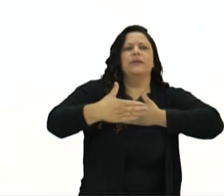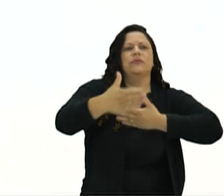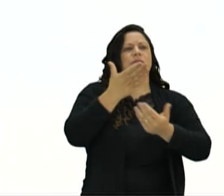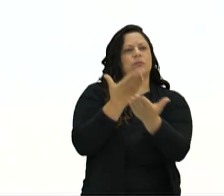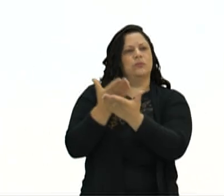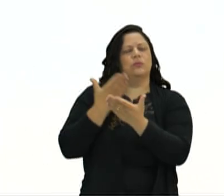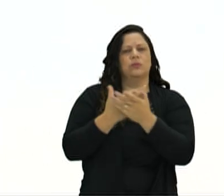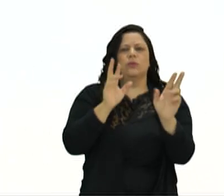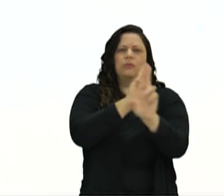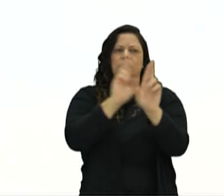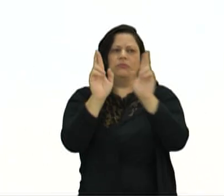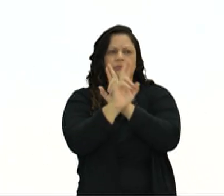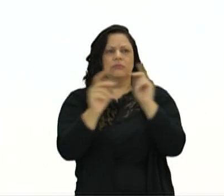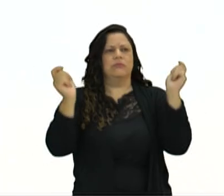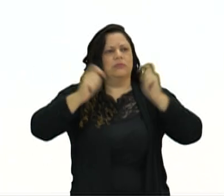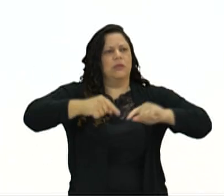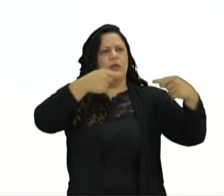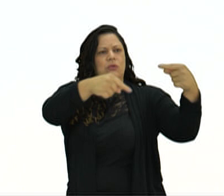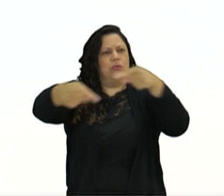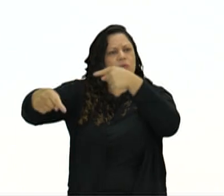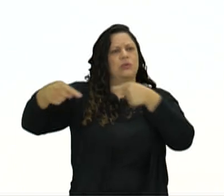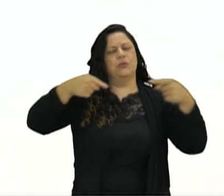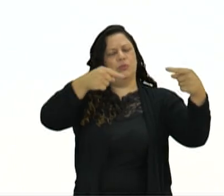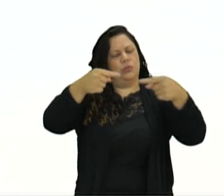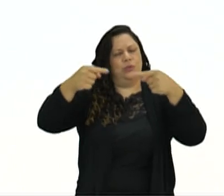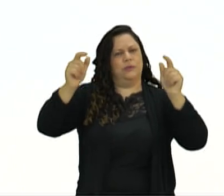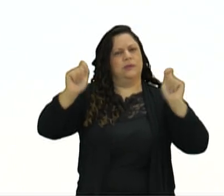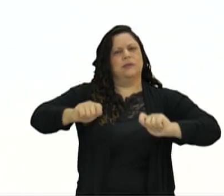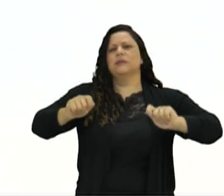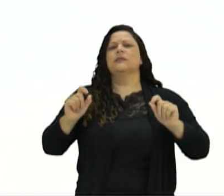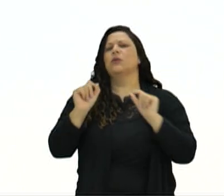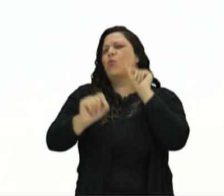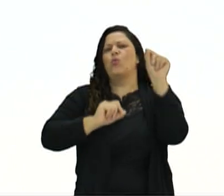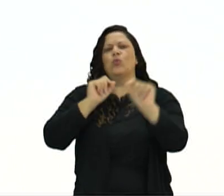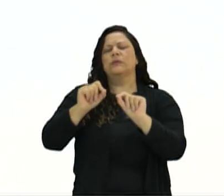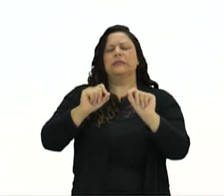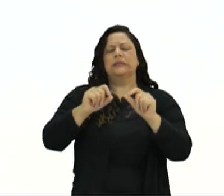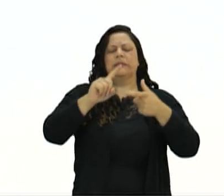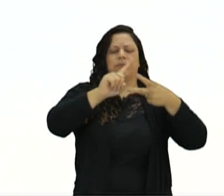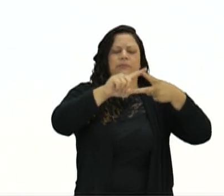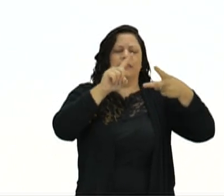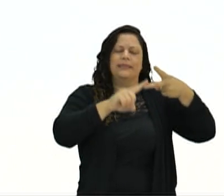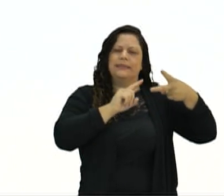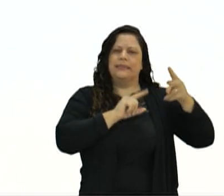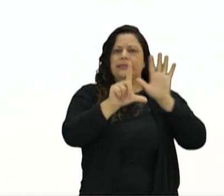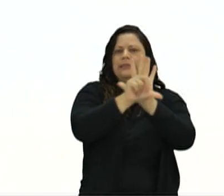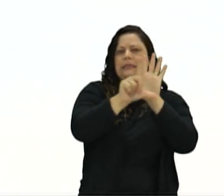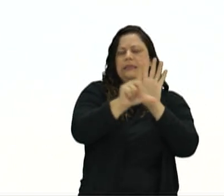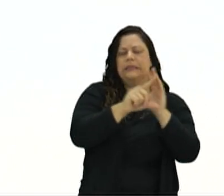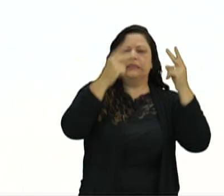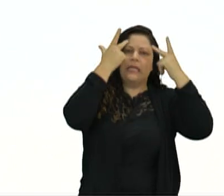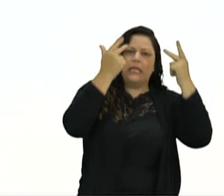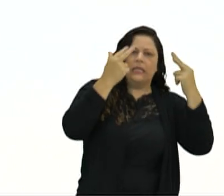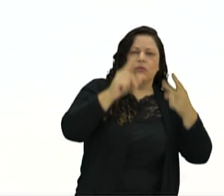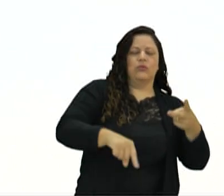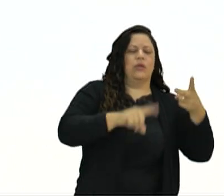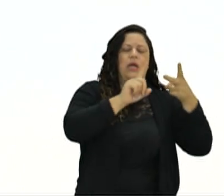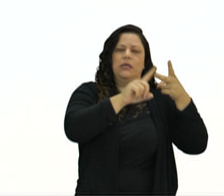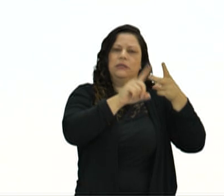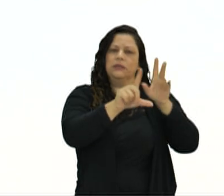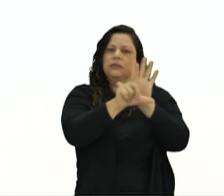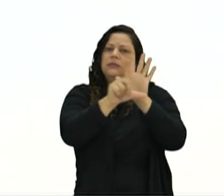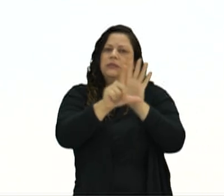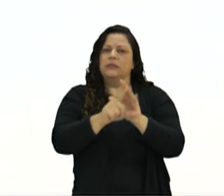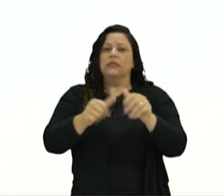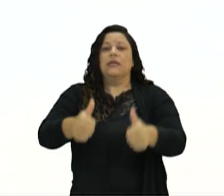à teoria política de Montesquieu, diferencia o que são as leis naturais e o que são as leis positivas.